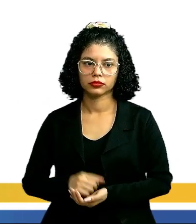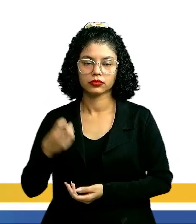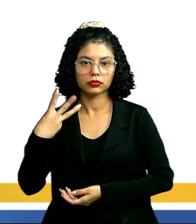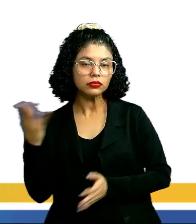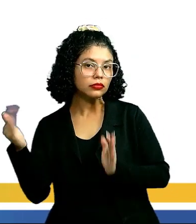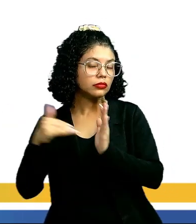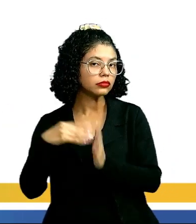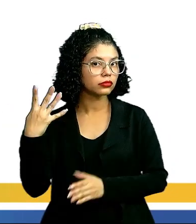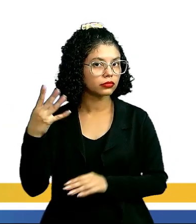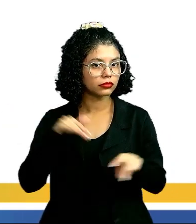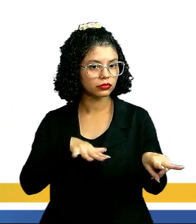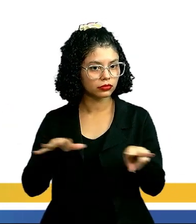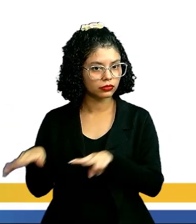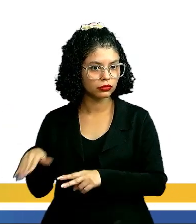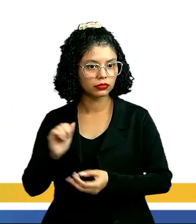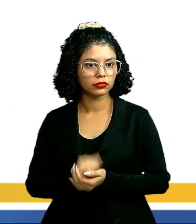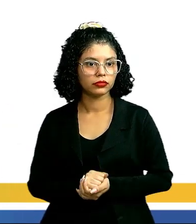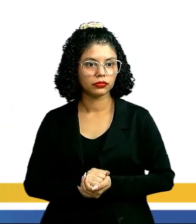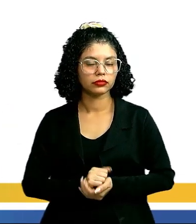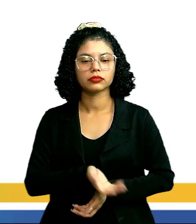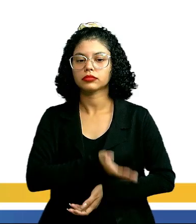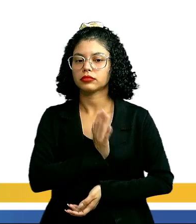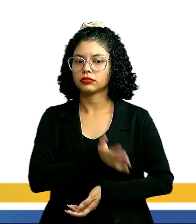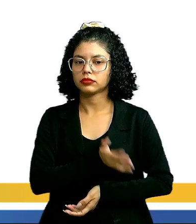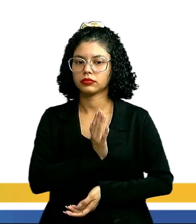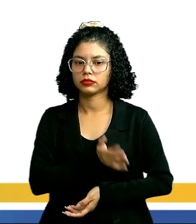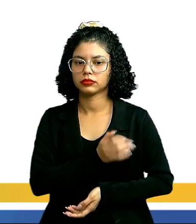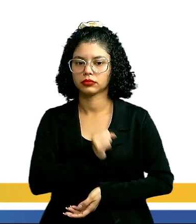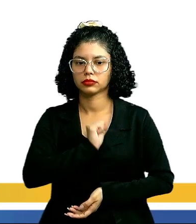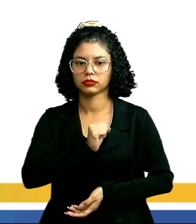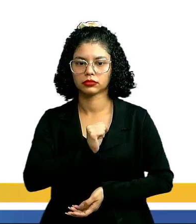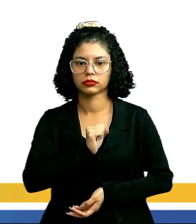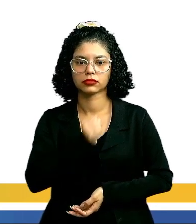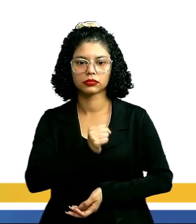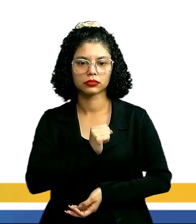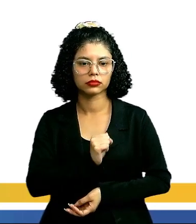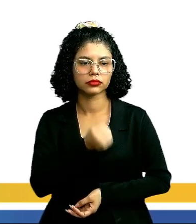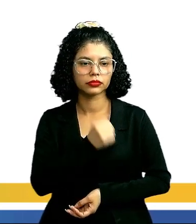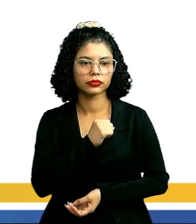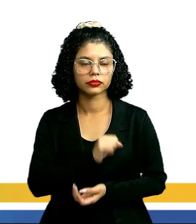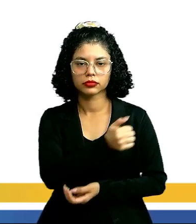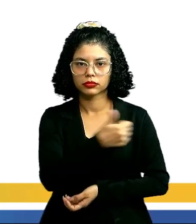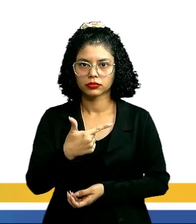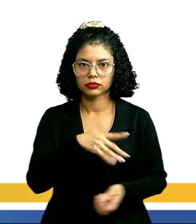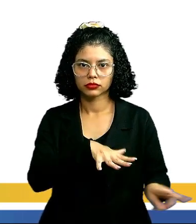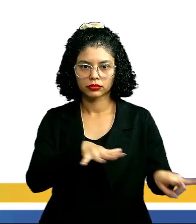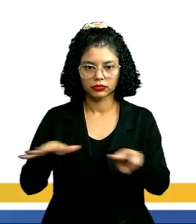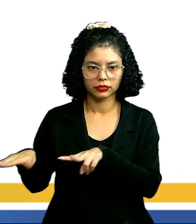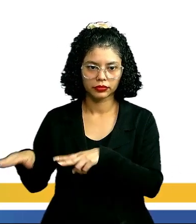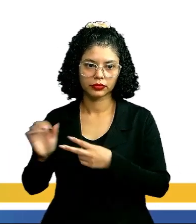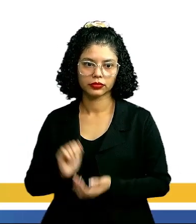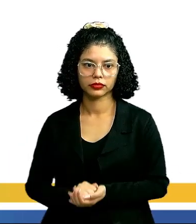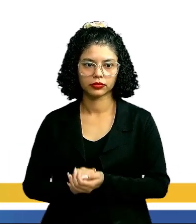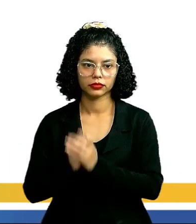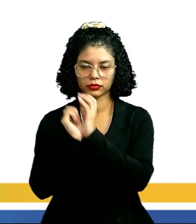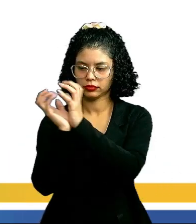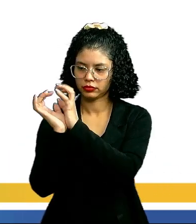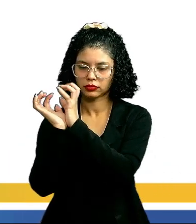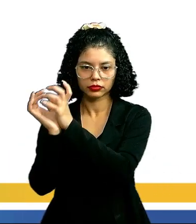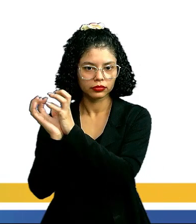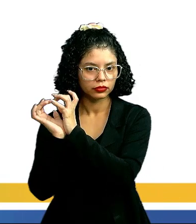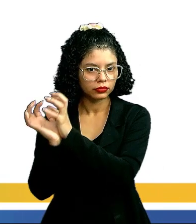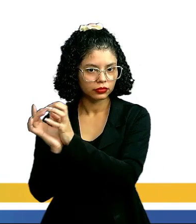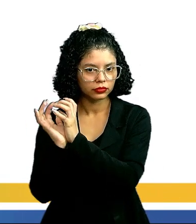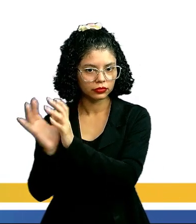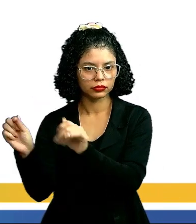a 4 semanas, o coraçãozinho do bebê começa a bater. 12 semanas, o cérebro já